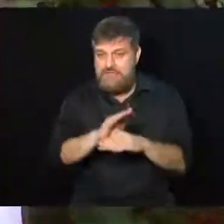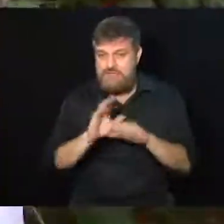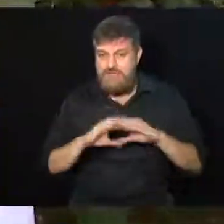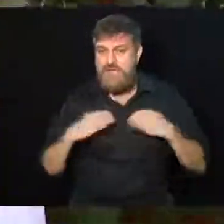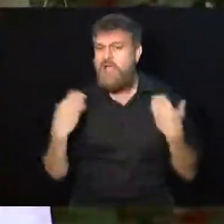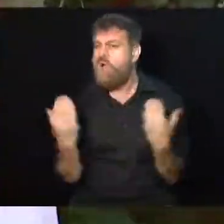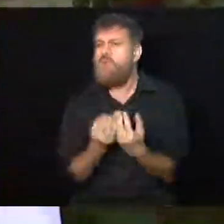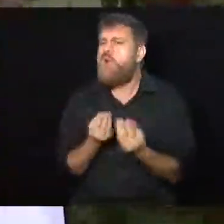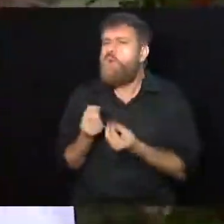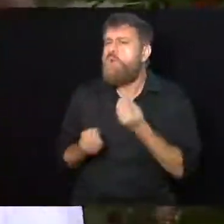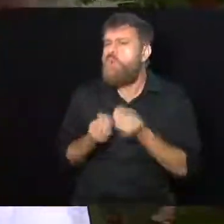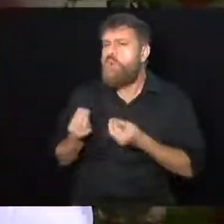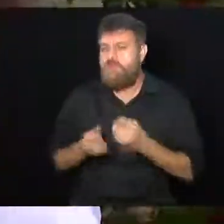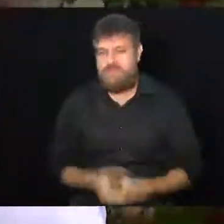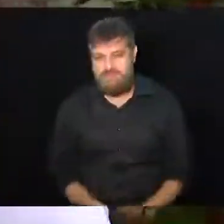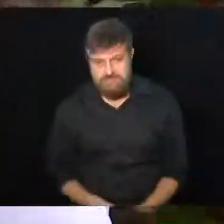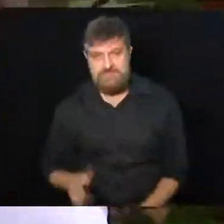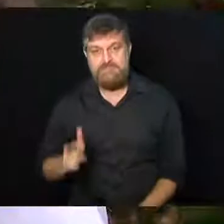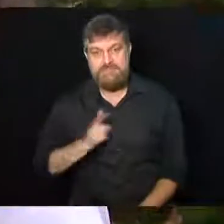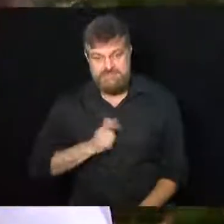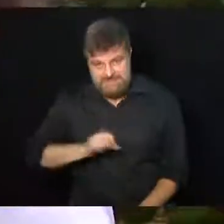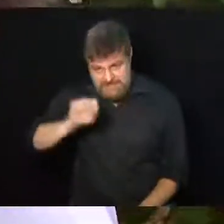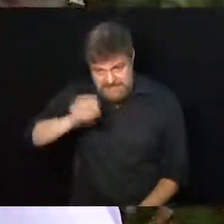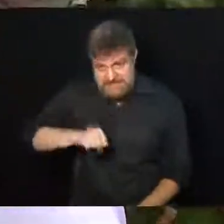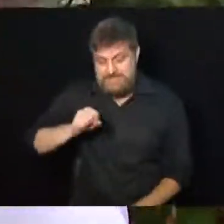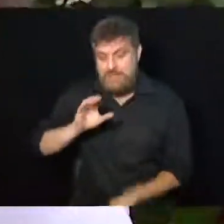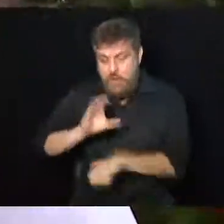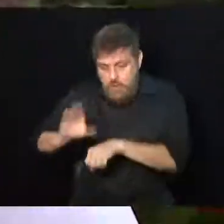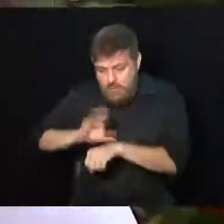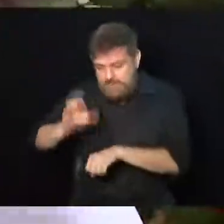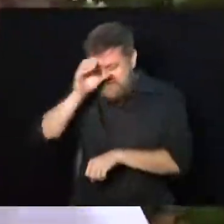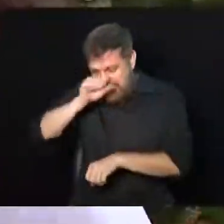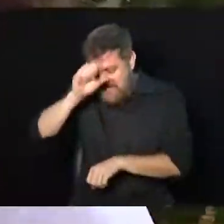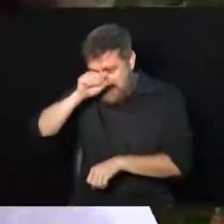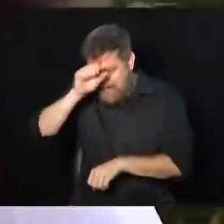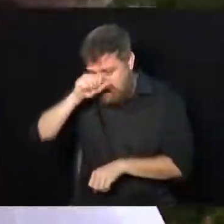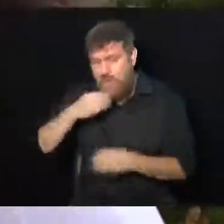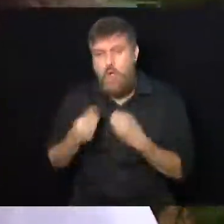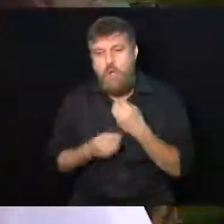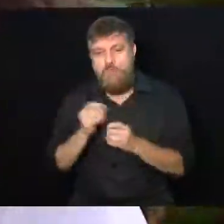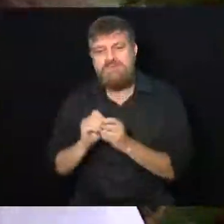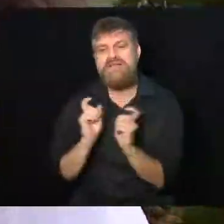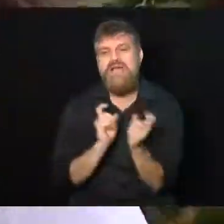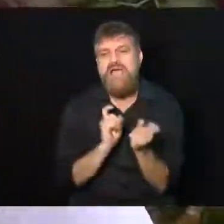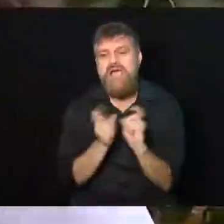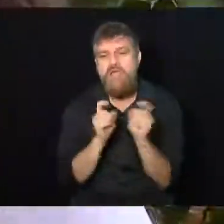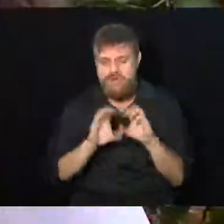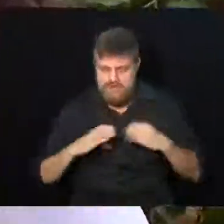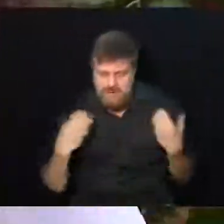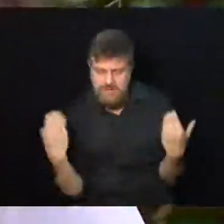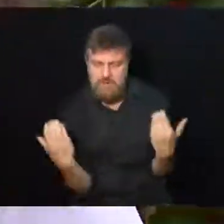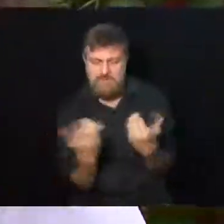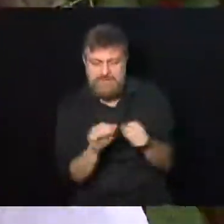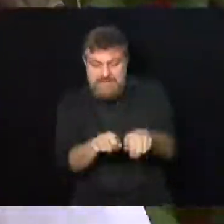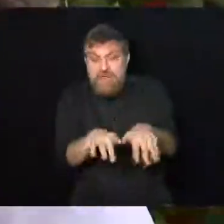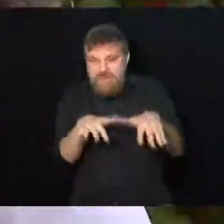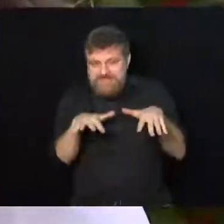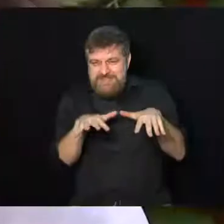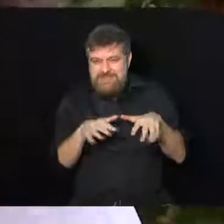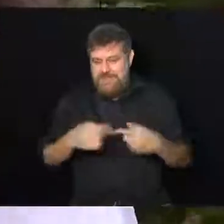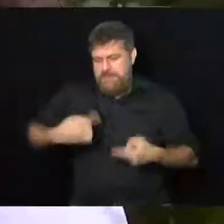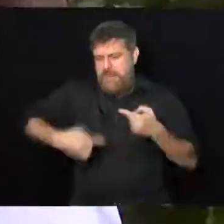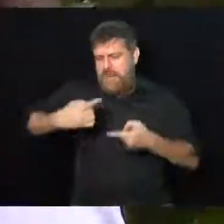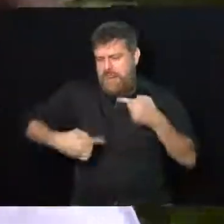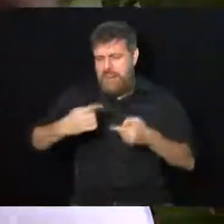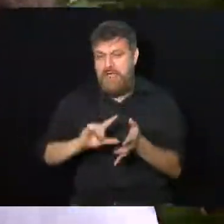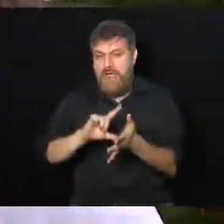Como que funciona? Então, eles recebem sim uma capacitação, desde como conduzir reuniões comunitárias, assembleias. Depois eles fazem